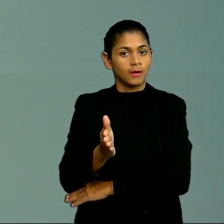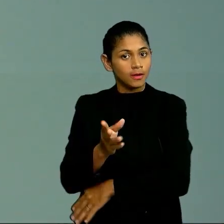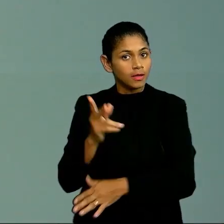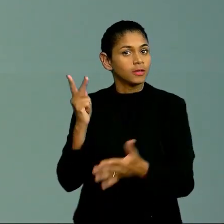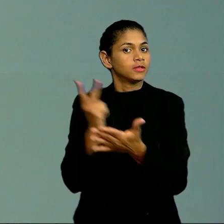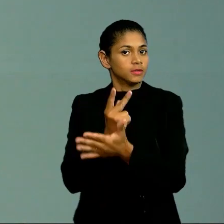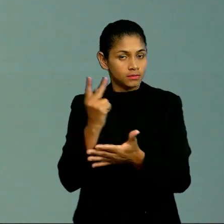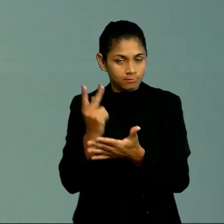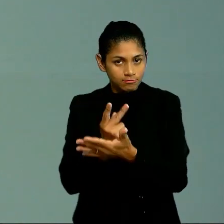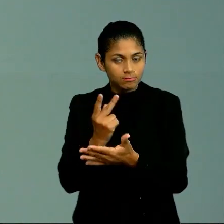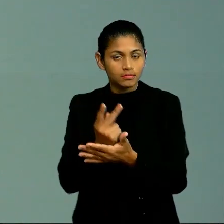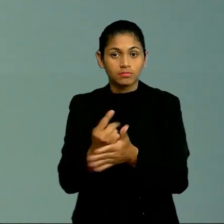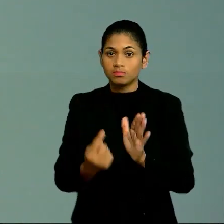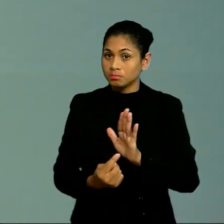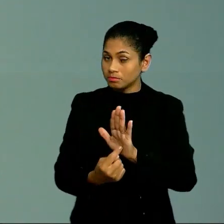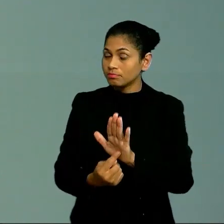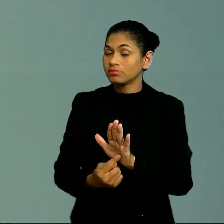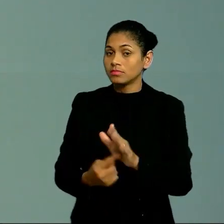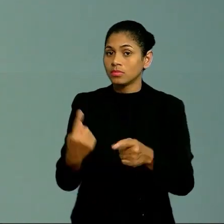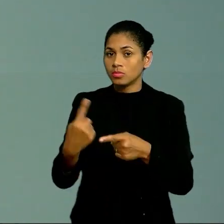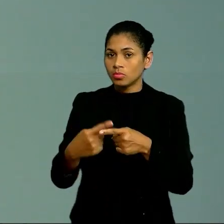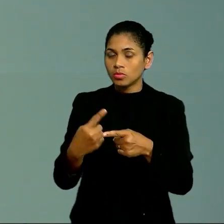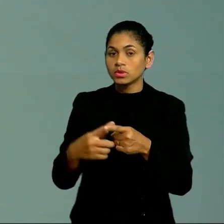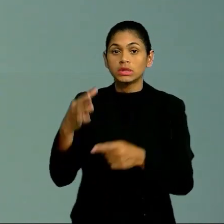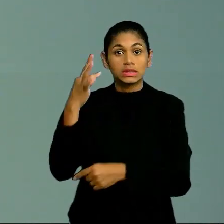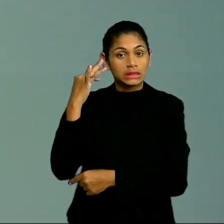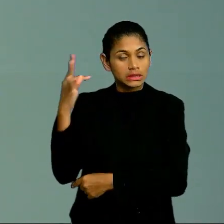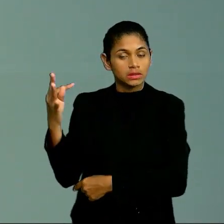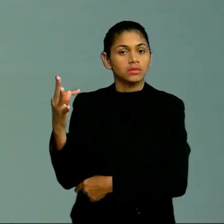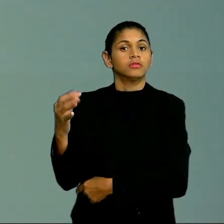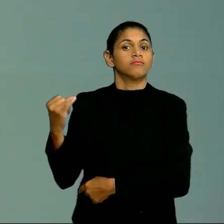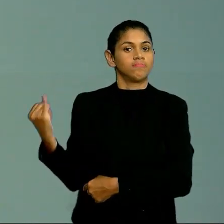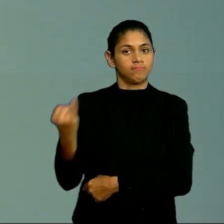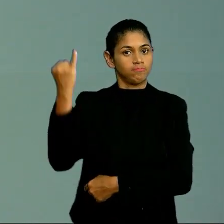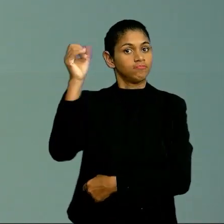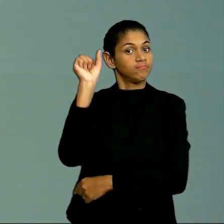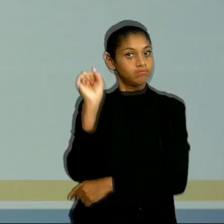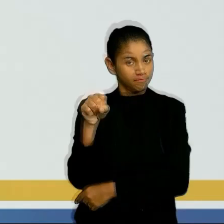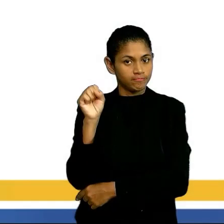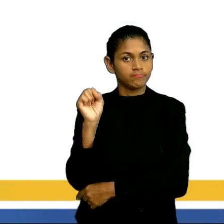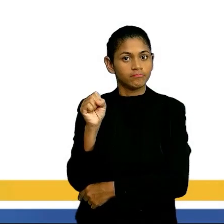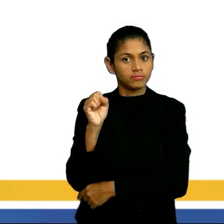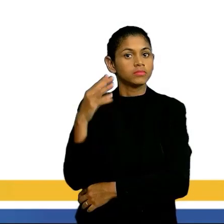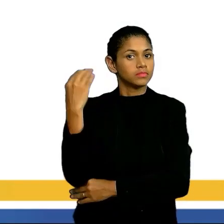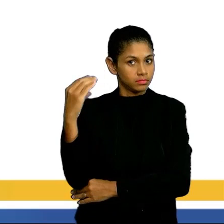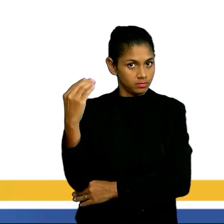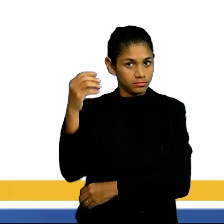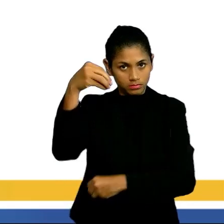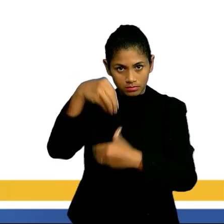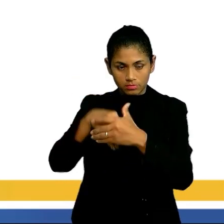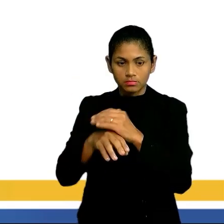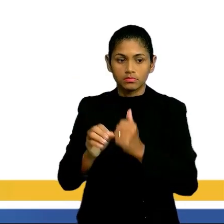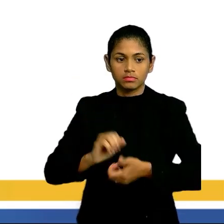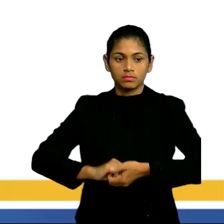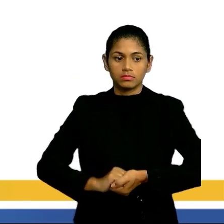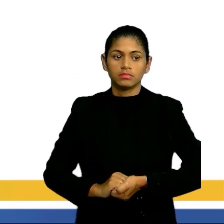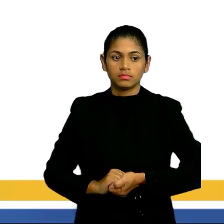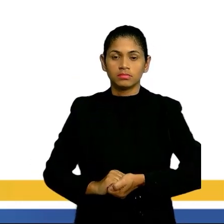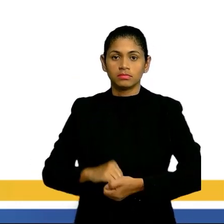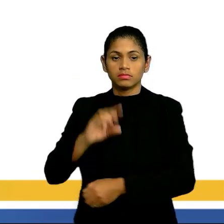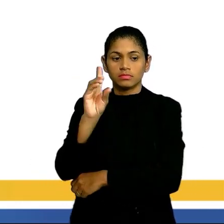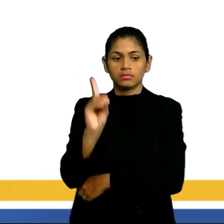considero ela errada. Até porque as teorias são importantes, sim, na parte da ciência, tá? Alternativa